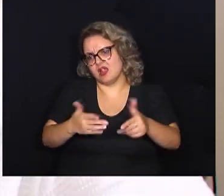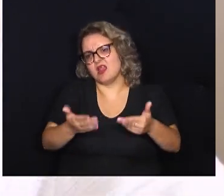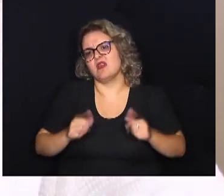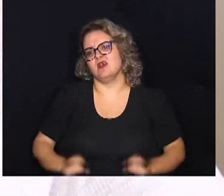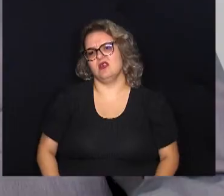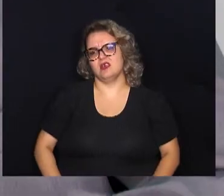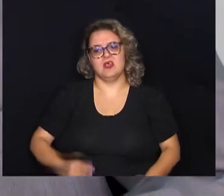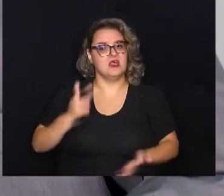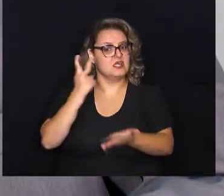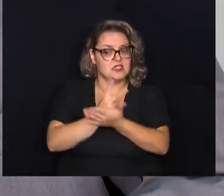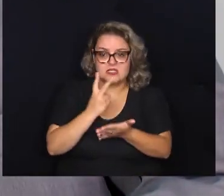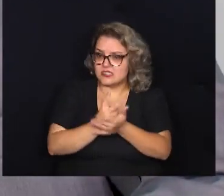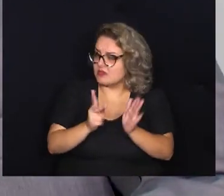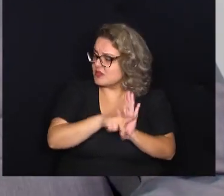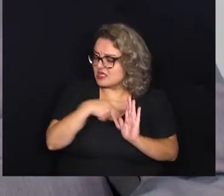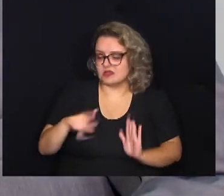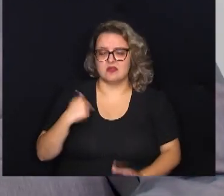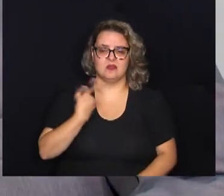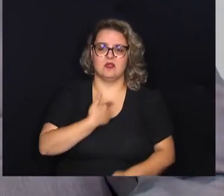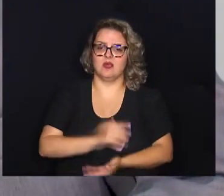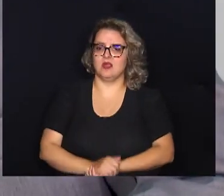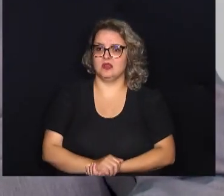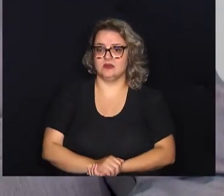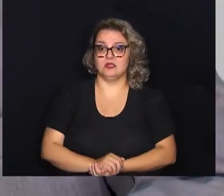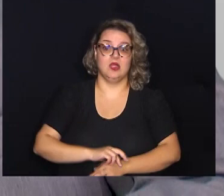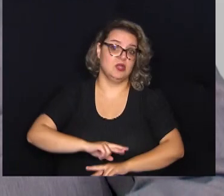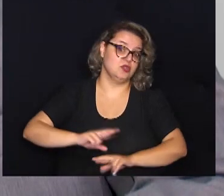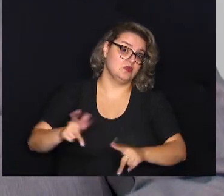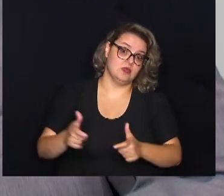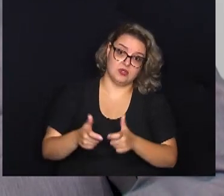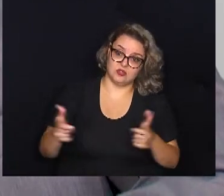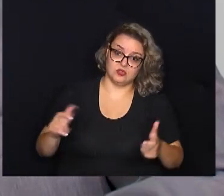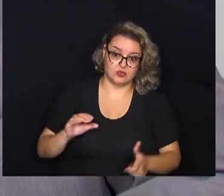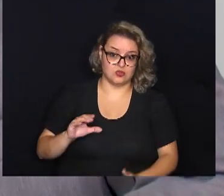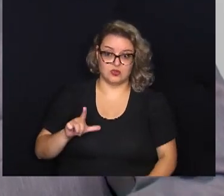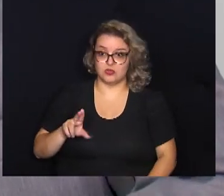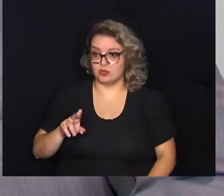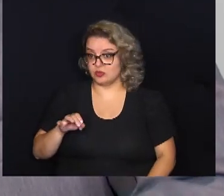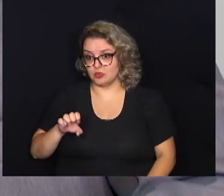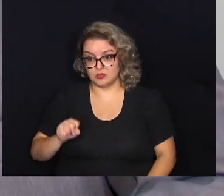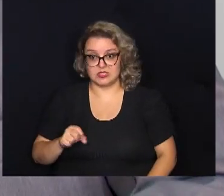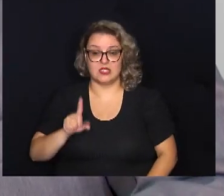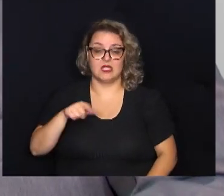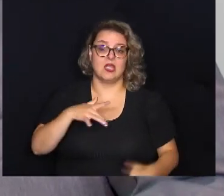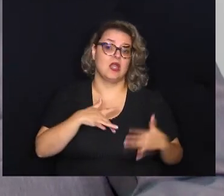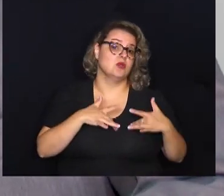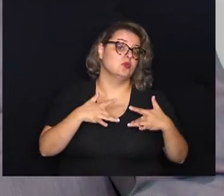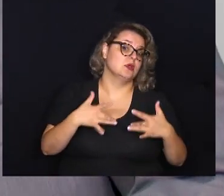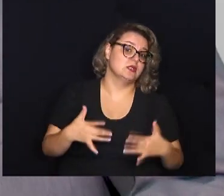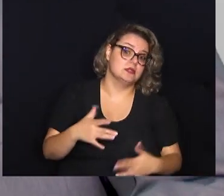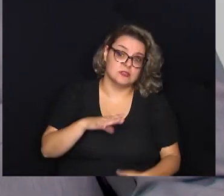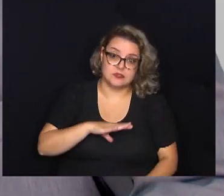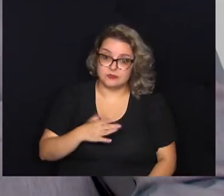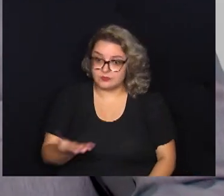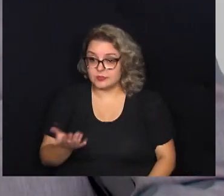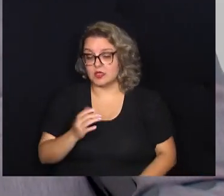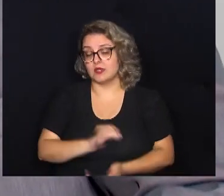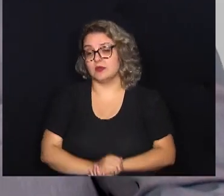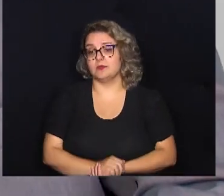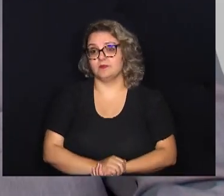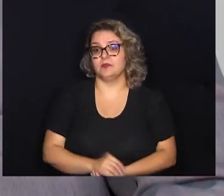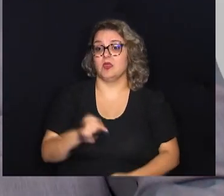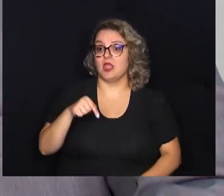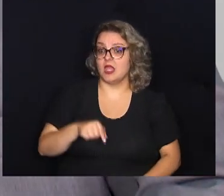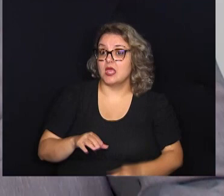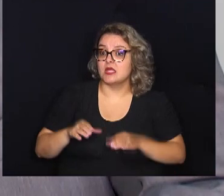foi nosso. Diferentemente da maioria dos clubes que são doação do município, né? Esse clube